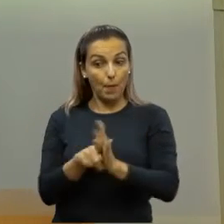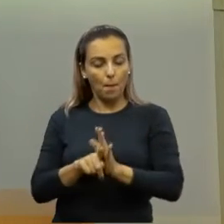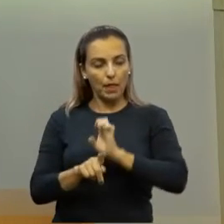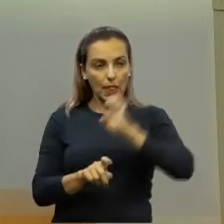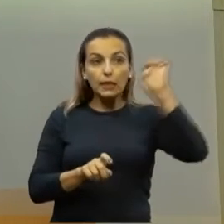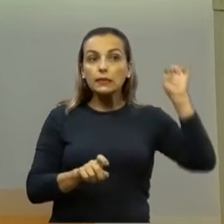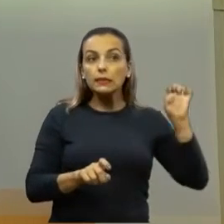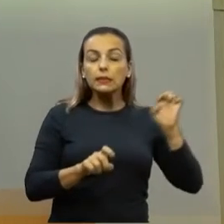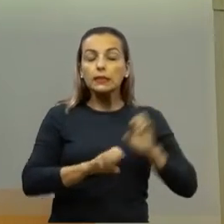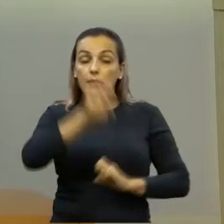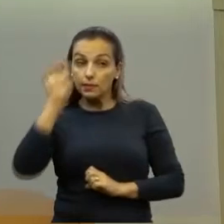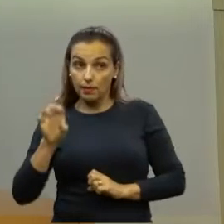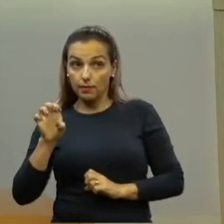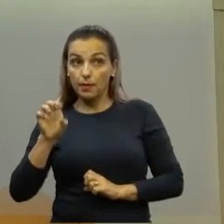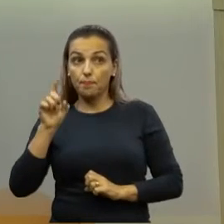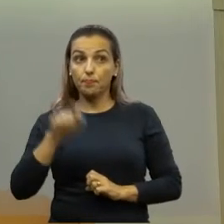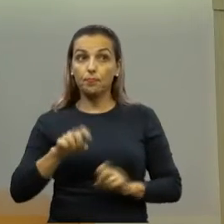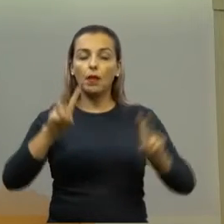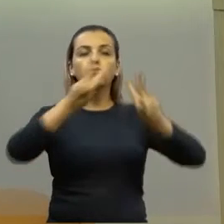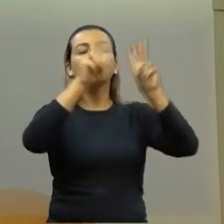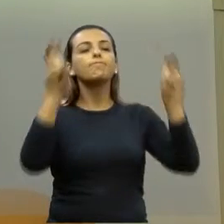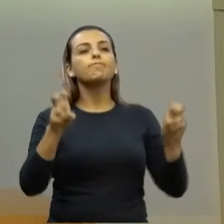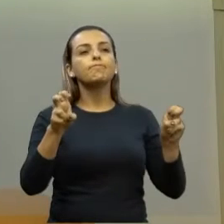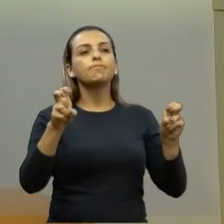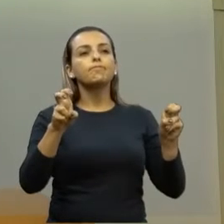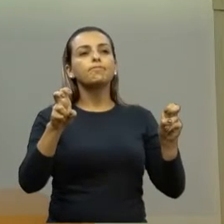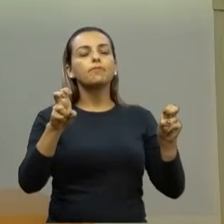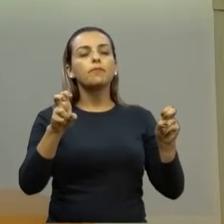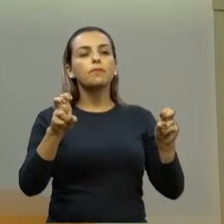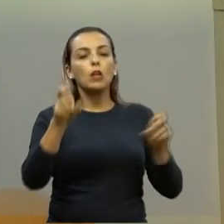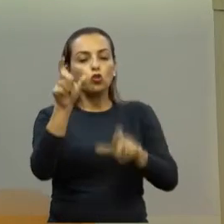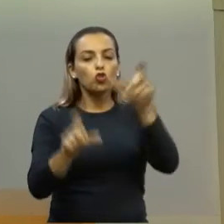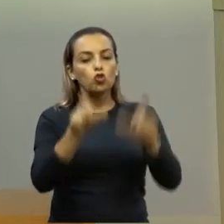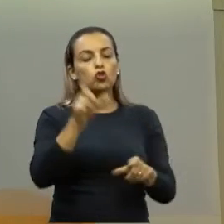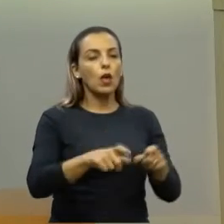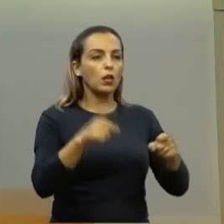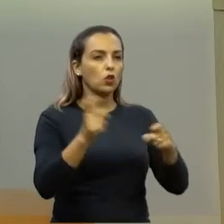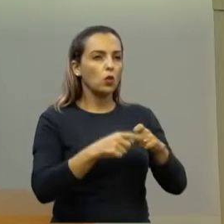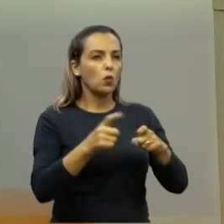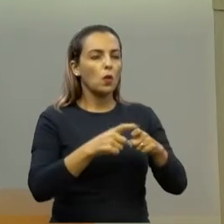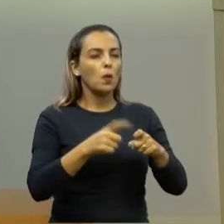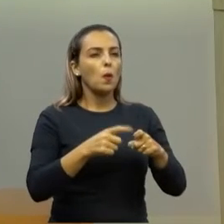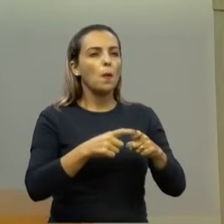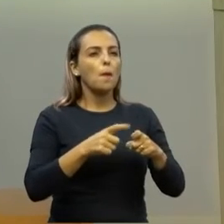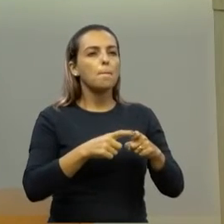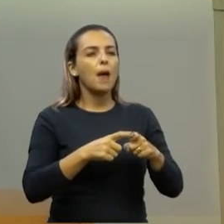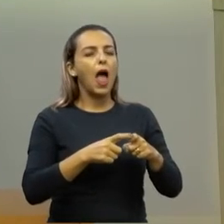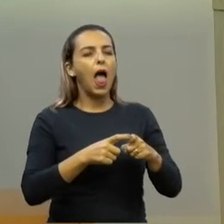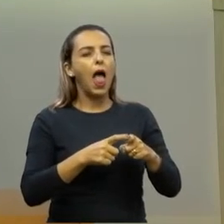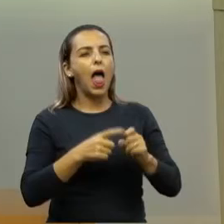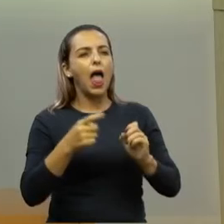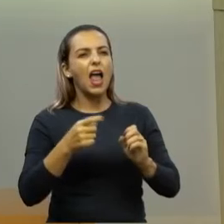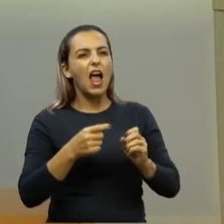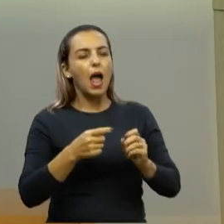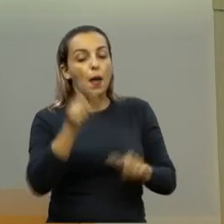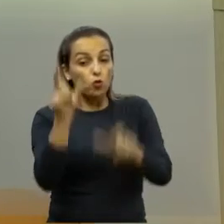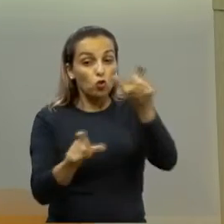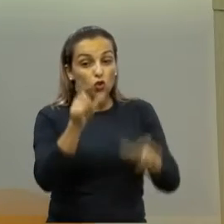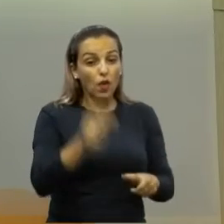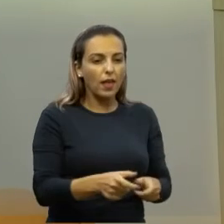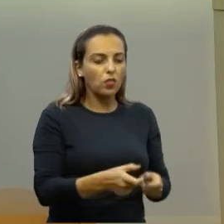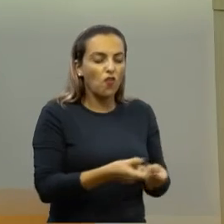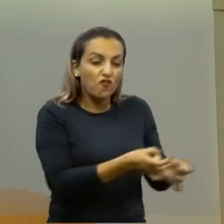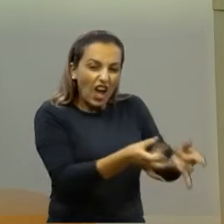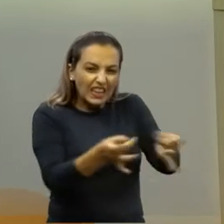BBC News Brasil abre aspa cubano dos mais médico acusa abraço da OMS de tráfico humano e trabalho forçado